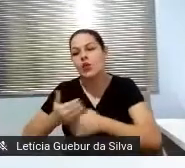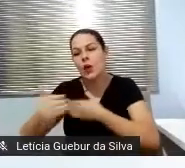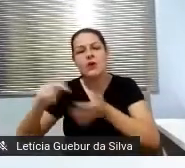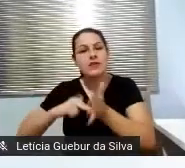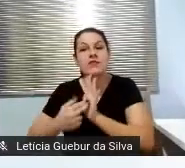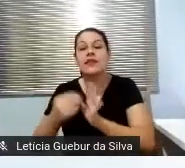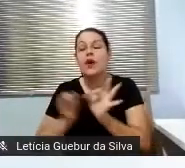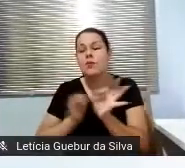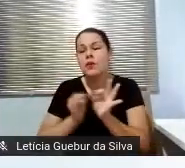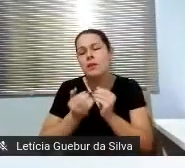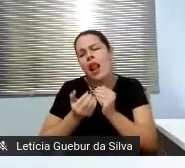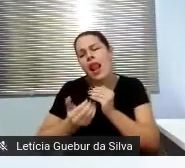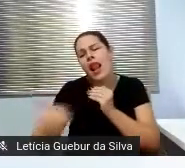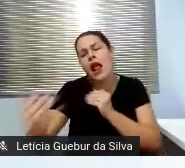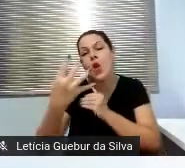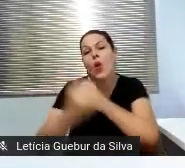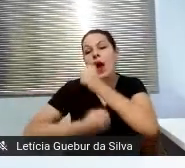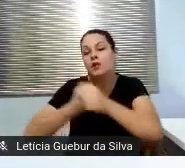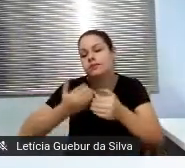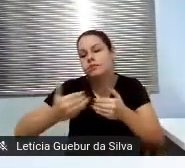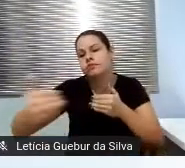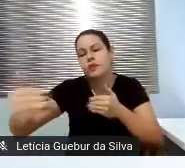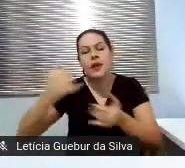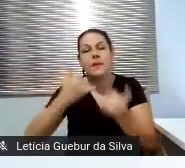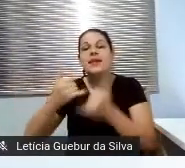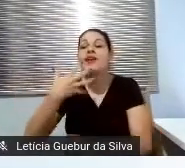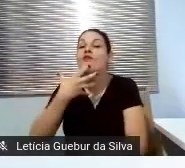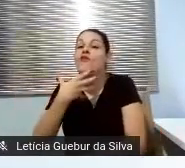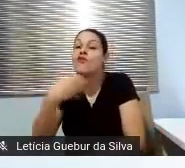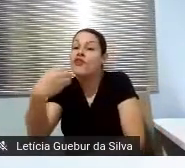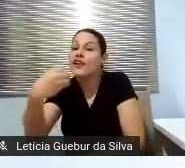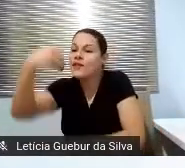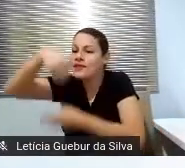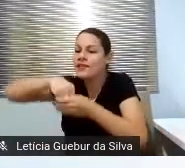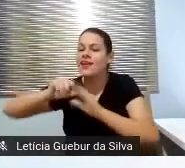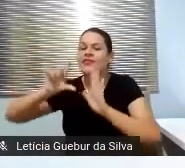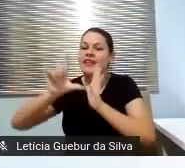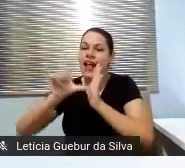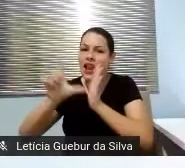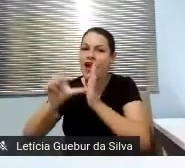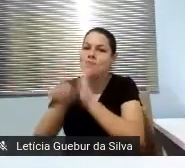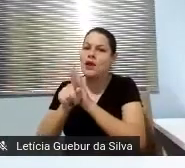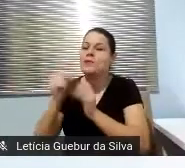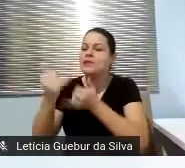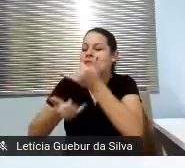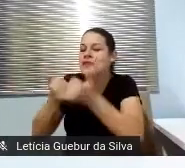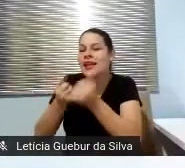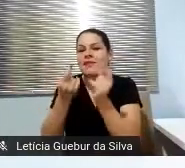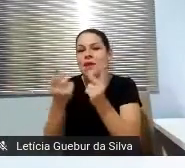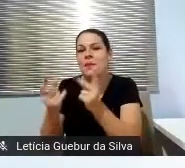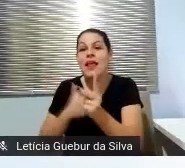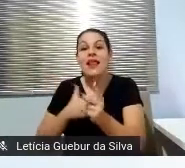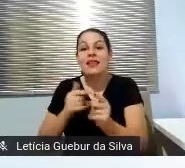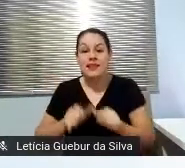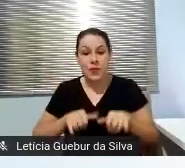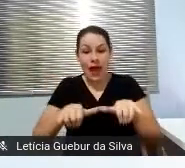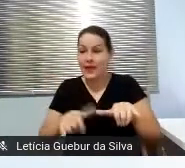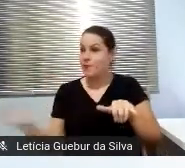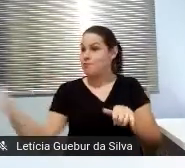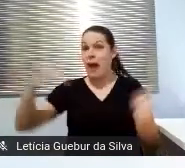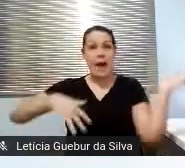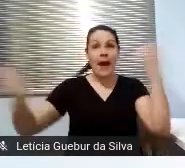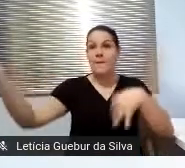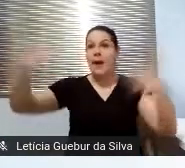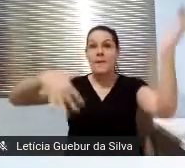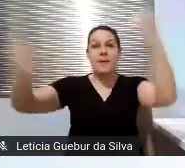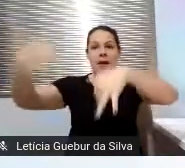4 anos. É o filho chegando na loja de brinquedos, ele quer todos os brinquedos, aí ele pega tudo, botando tudo no carrinho, todos os brinquedos. Aí chega a mãe, que